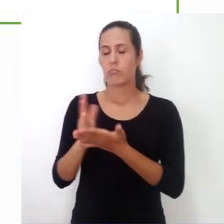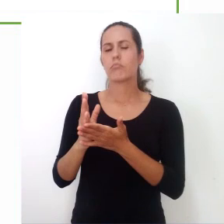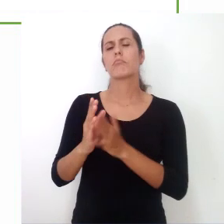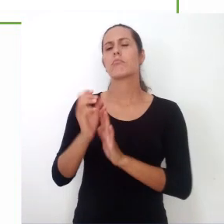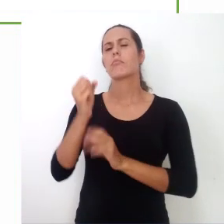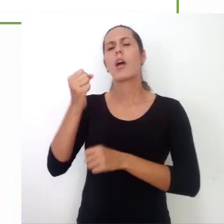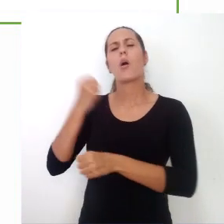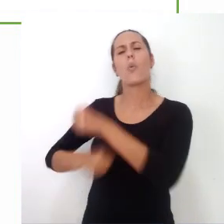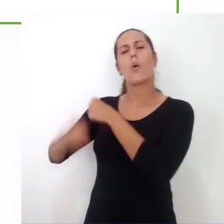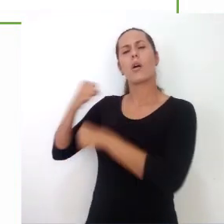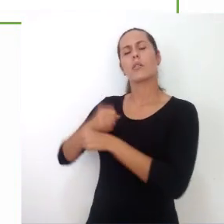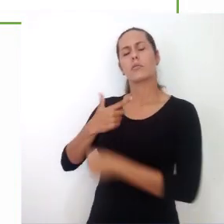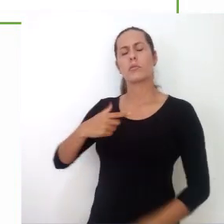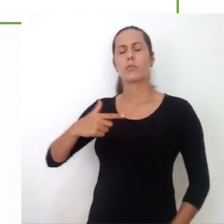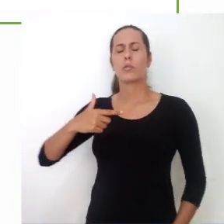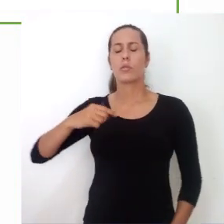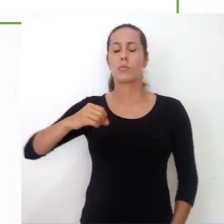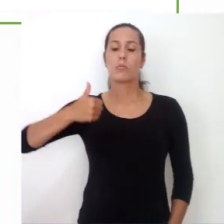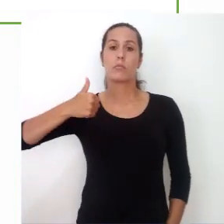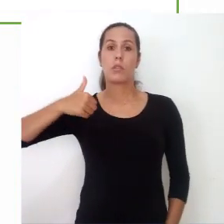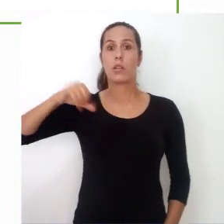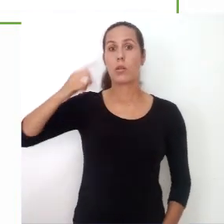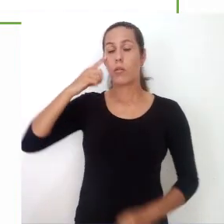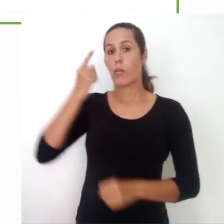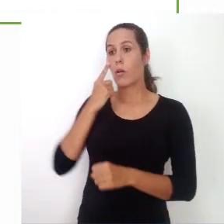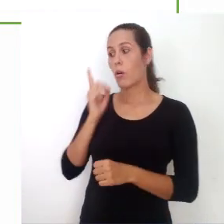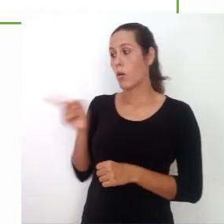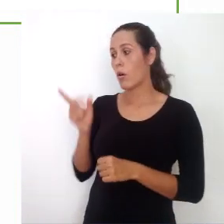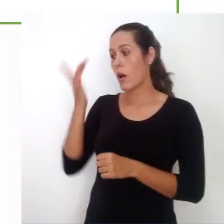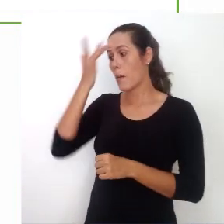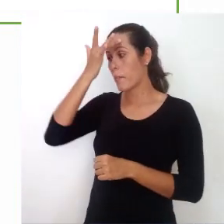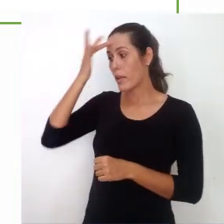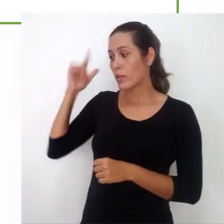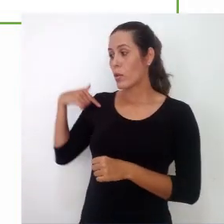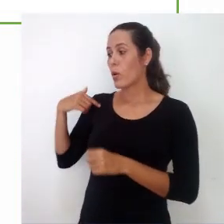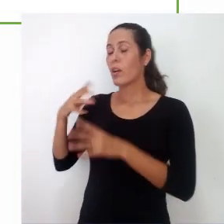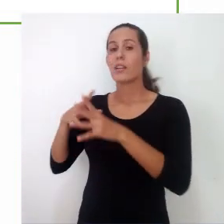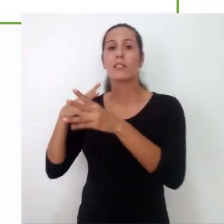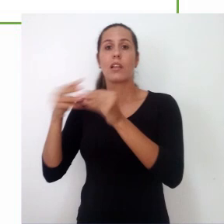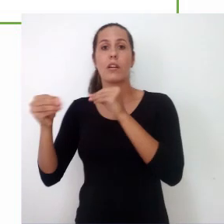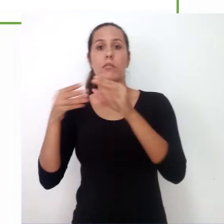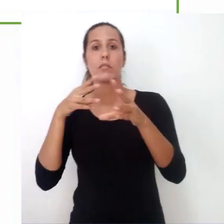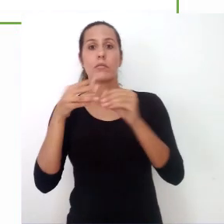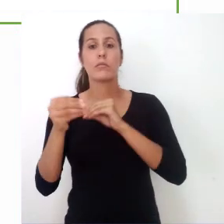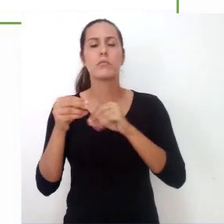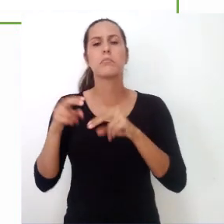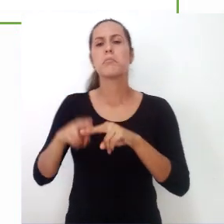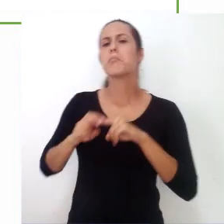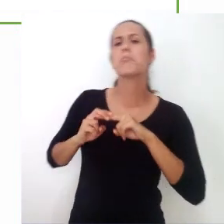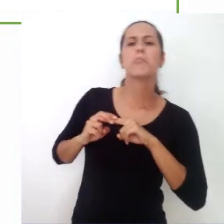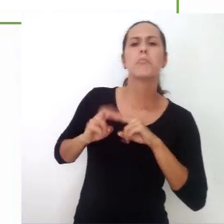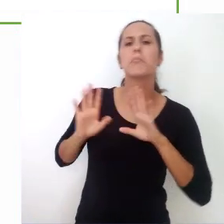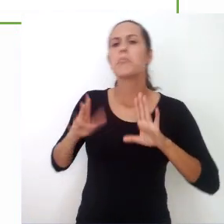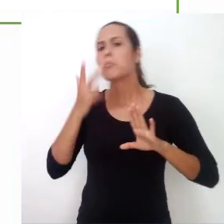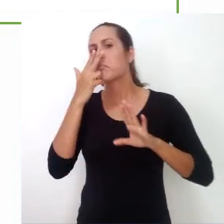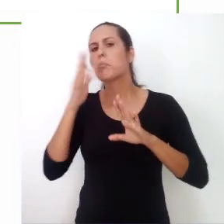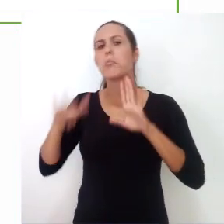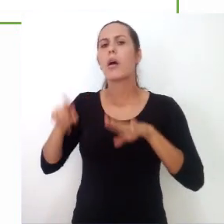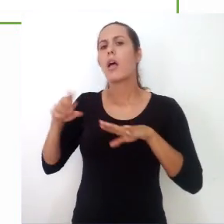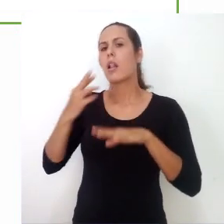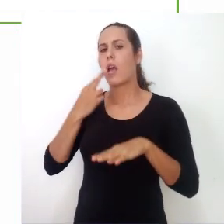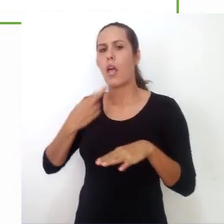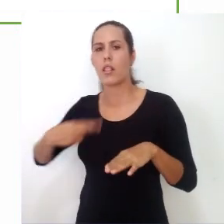ano 2019, no ano passado. Vejam só, de pessoas perseguidas, provavelmente pela questão da